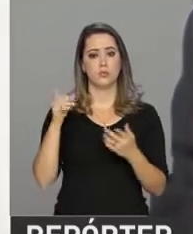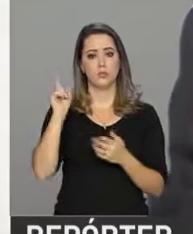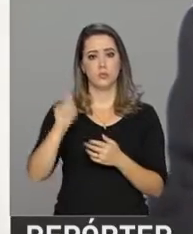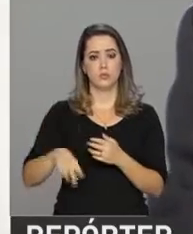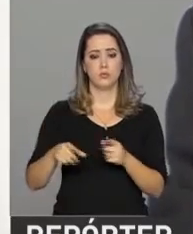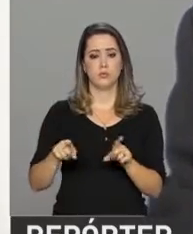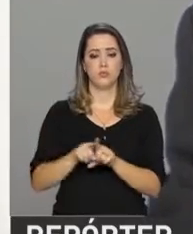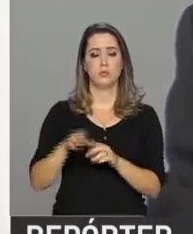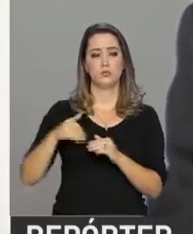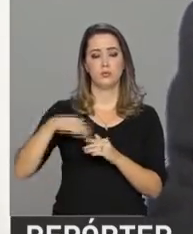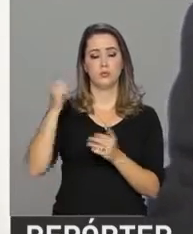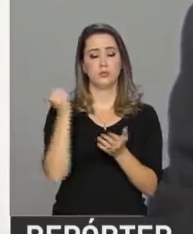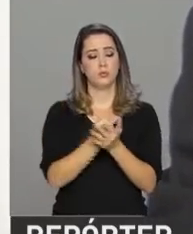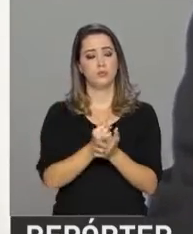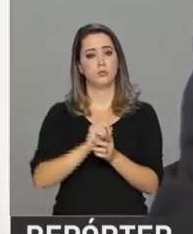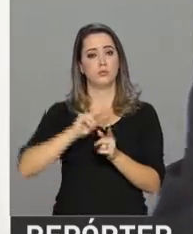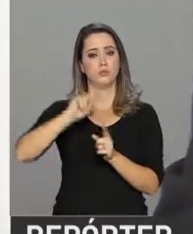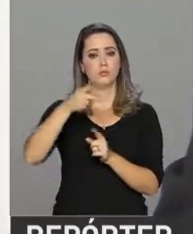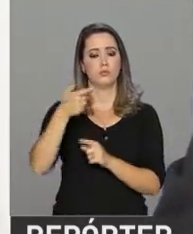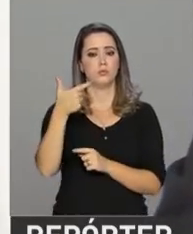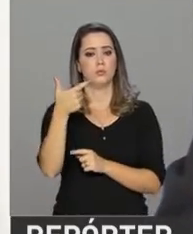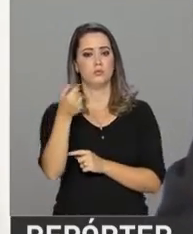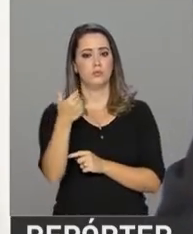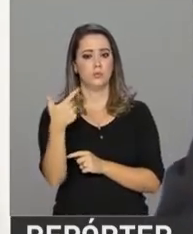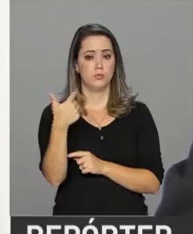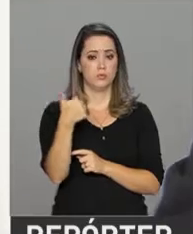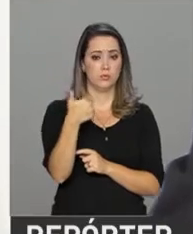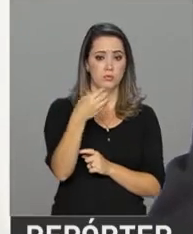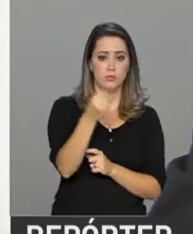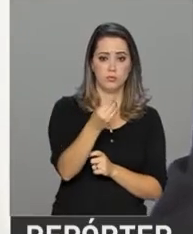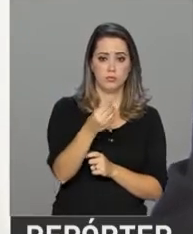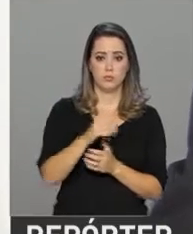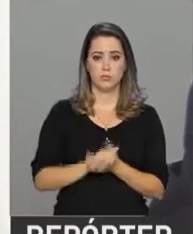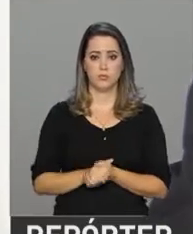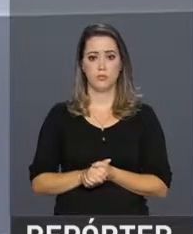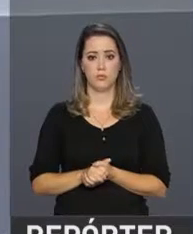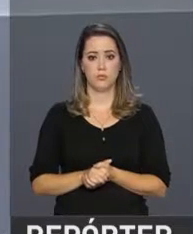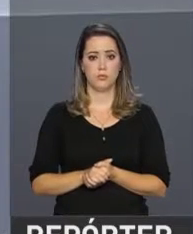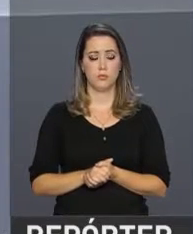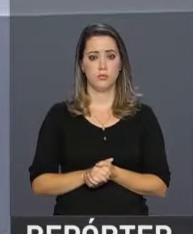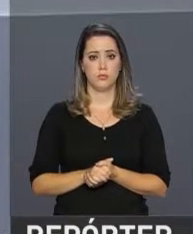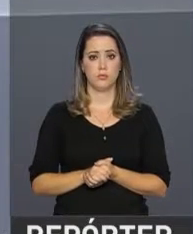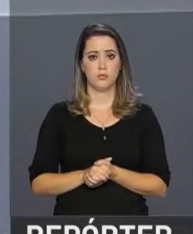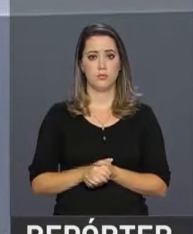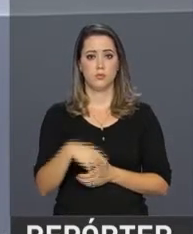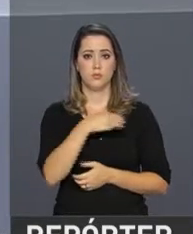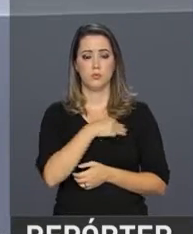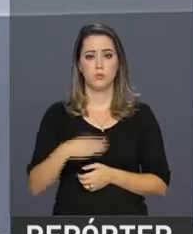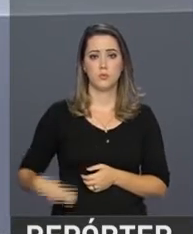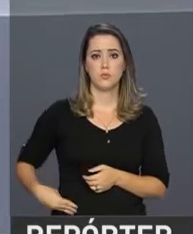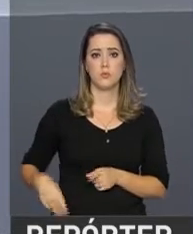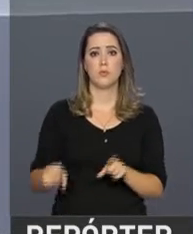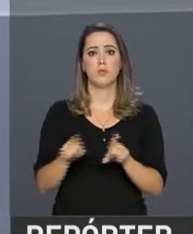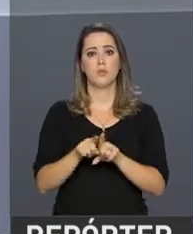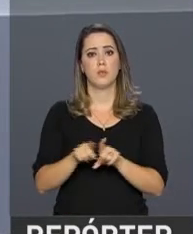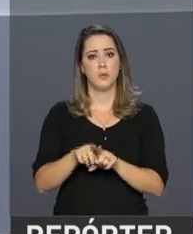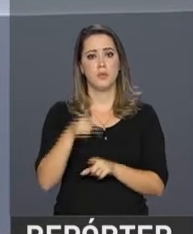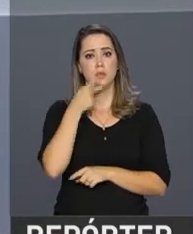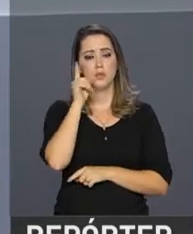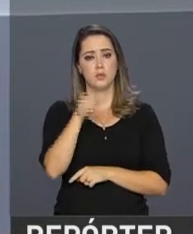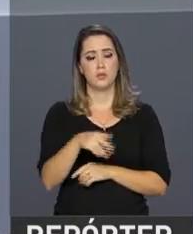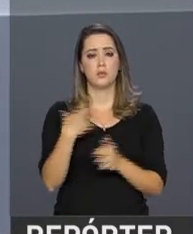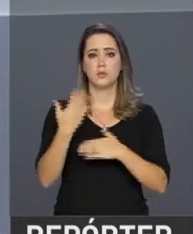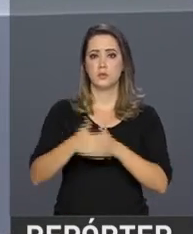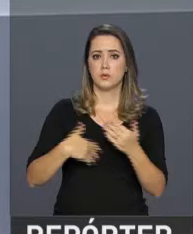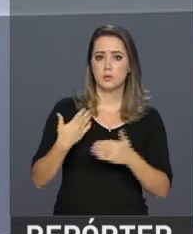a marca que vem logo depois, que é 2010. O ministro Eliseu Padilha disse também que